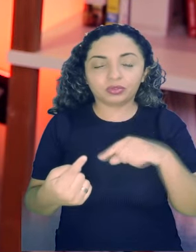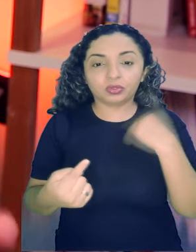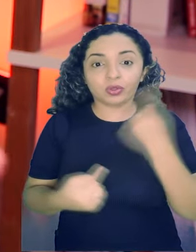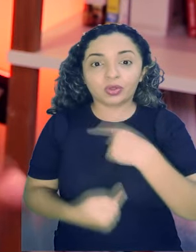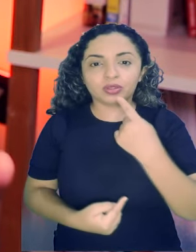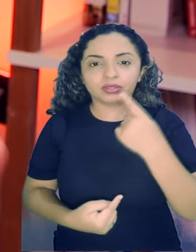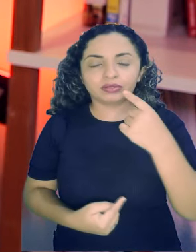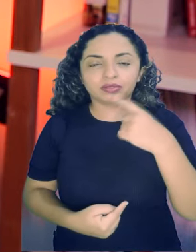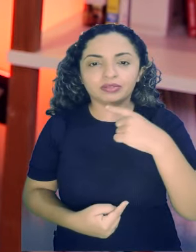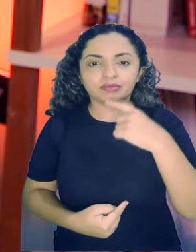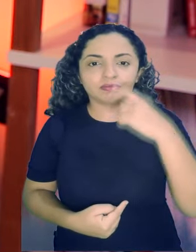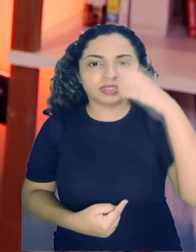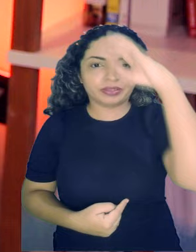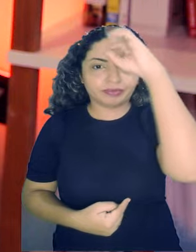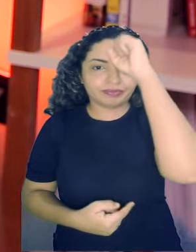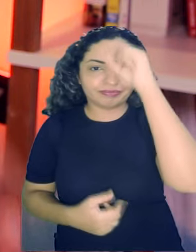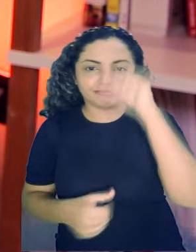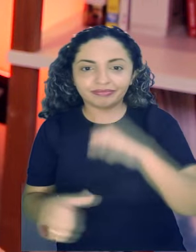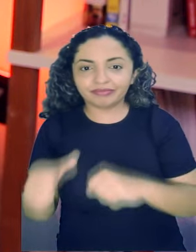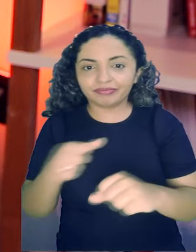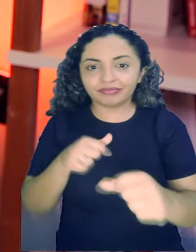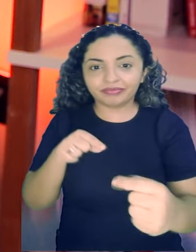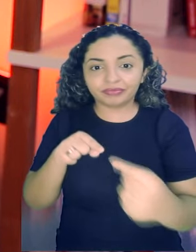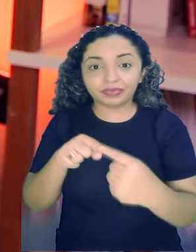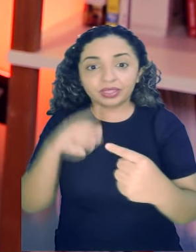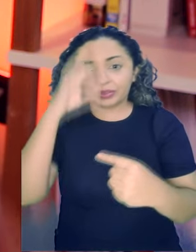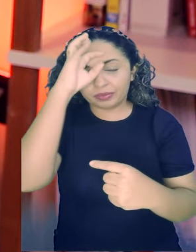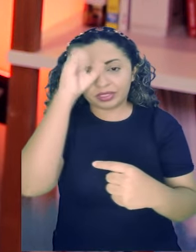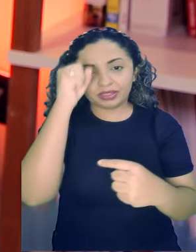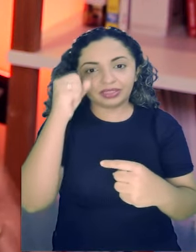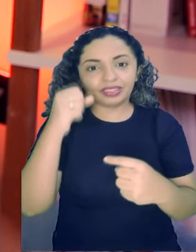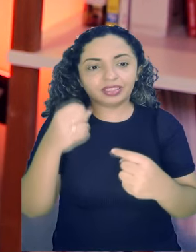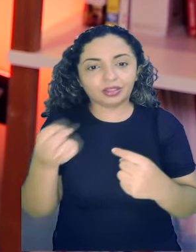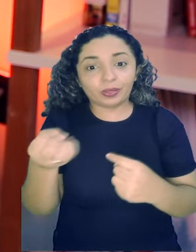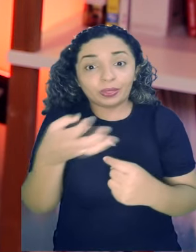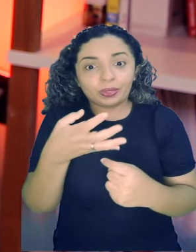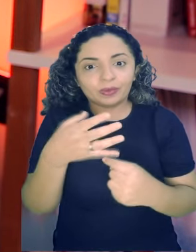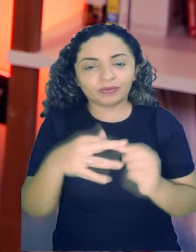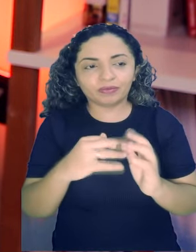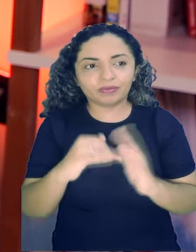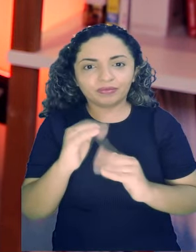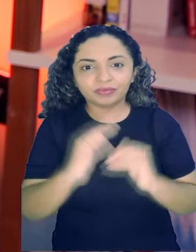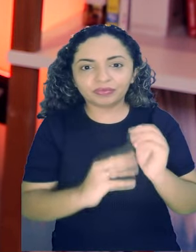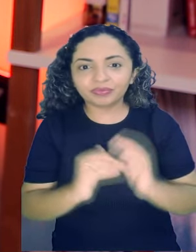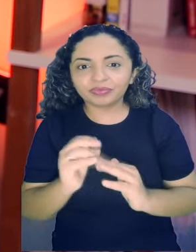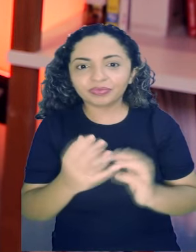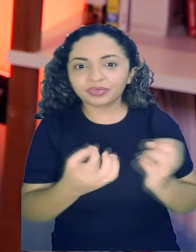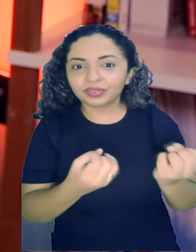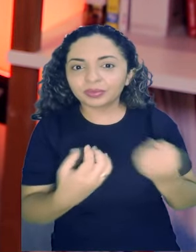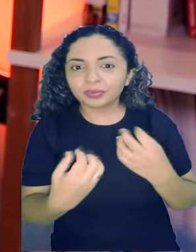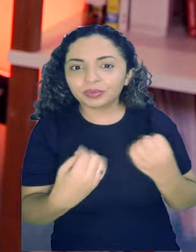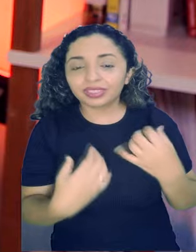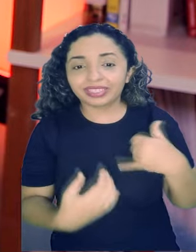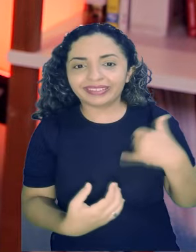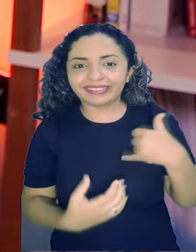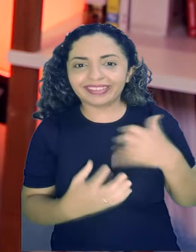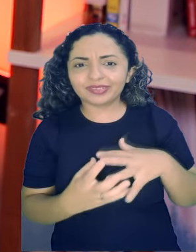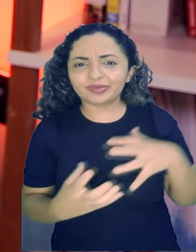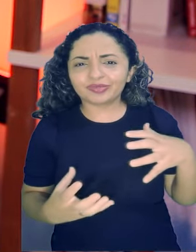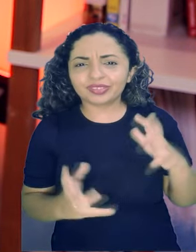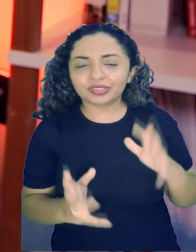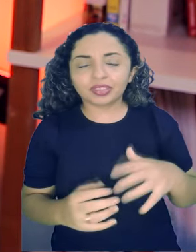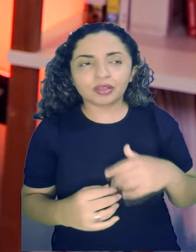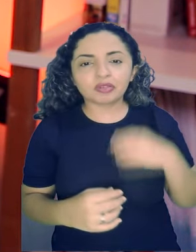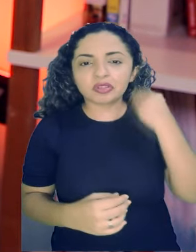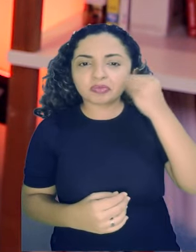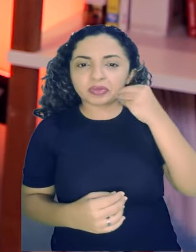a nossa capacidade de adaptação e de aprendizado sobre um novo ofício, especialmente quando a gente já passou de uma certa idade,